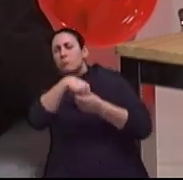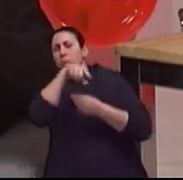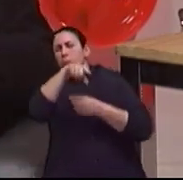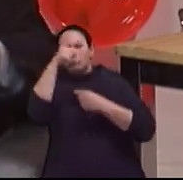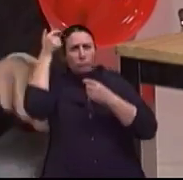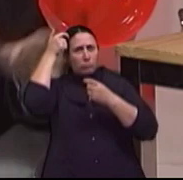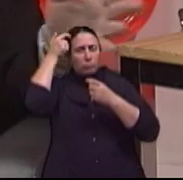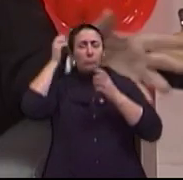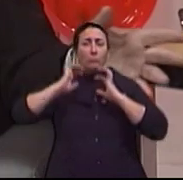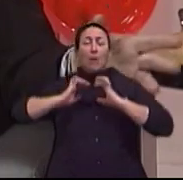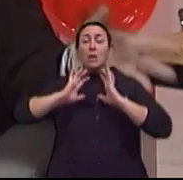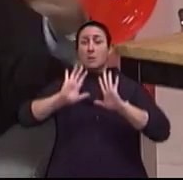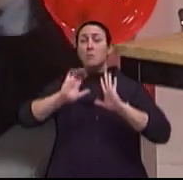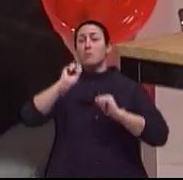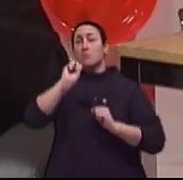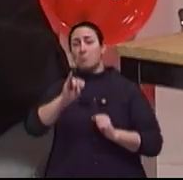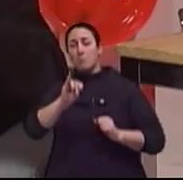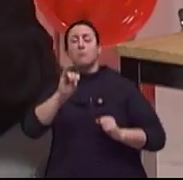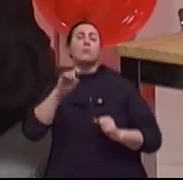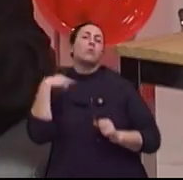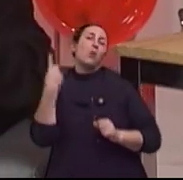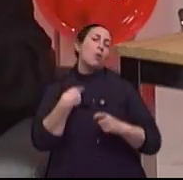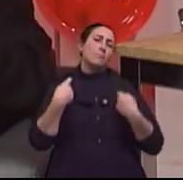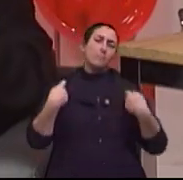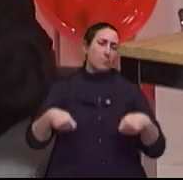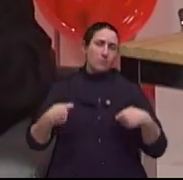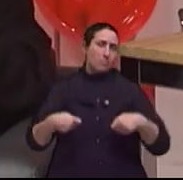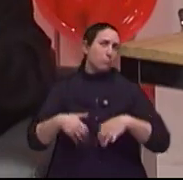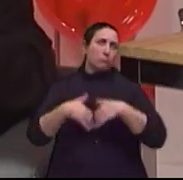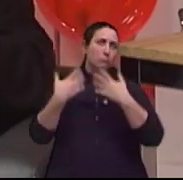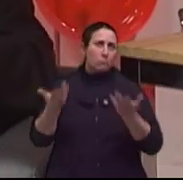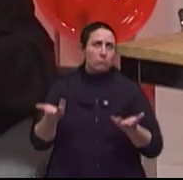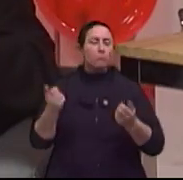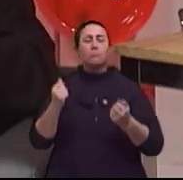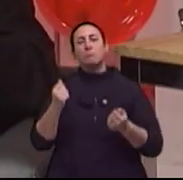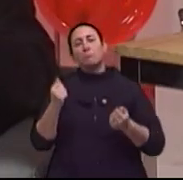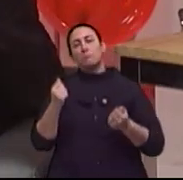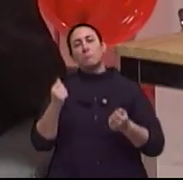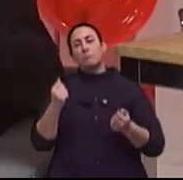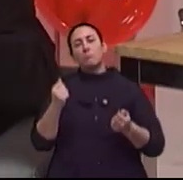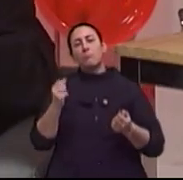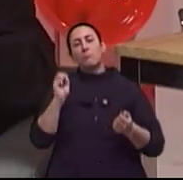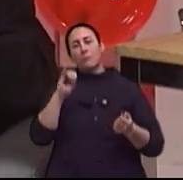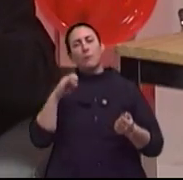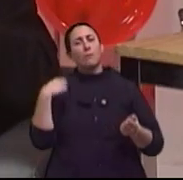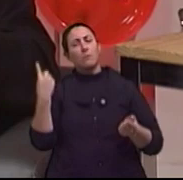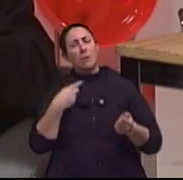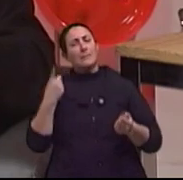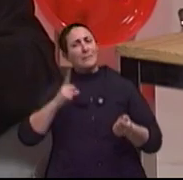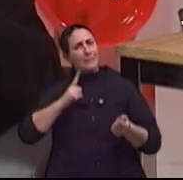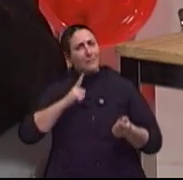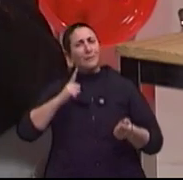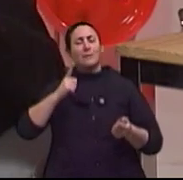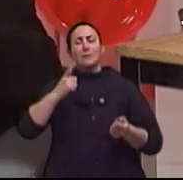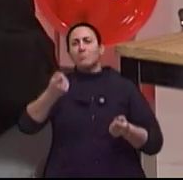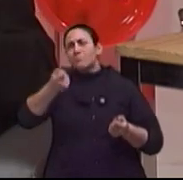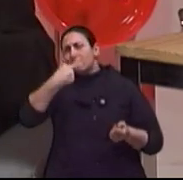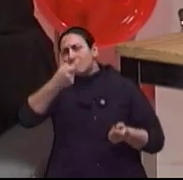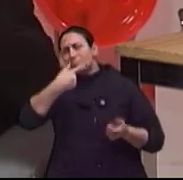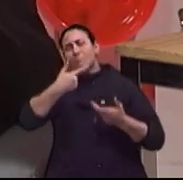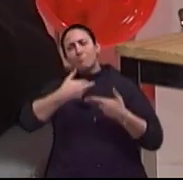seborreico se precisar hoje nós lançamos mão de produtos de